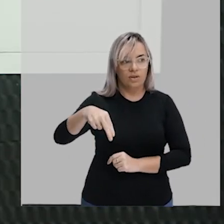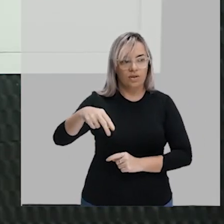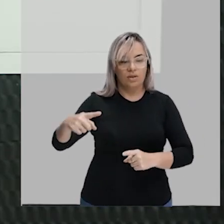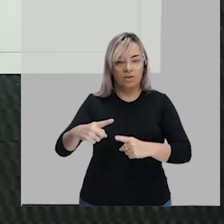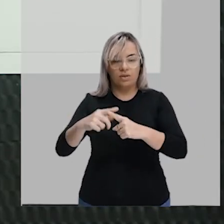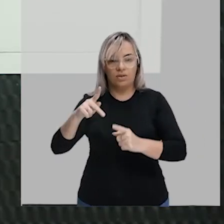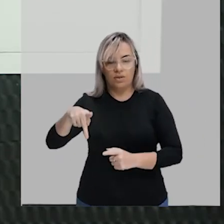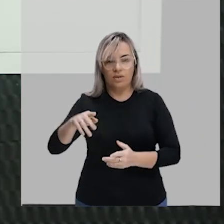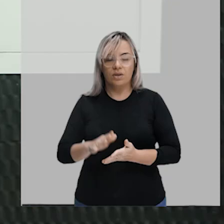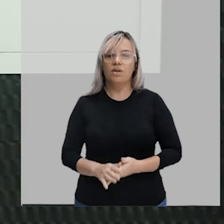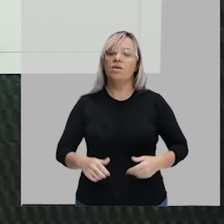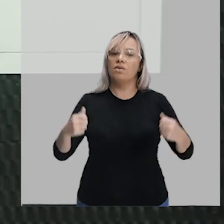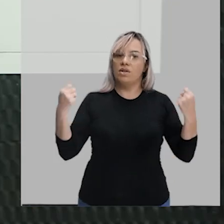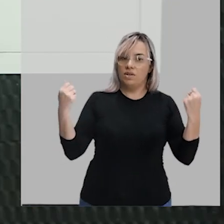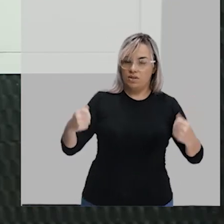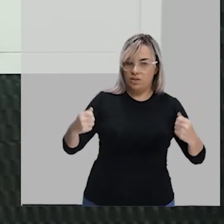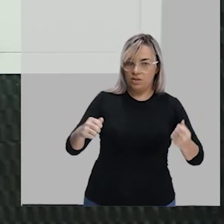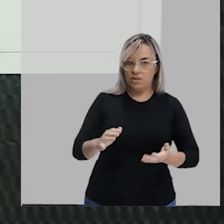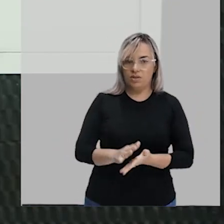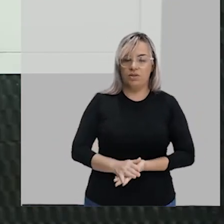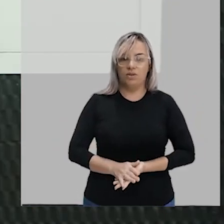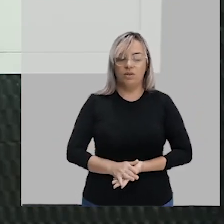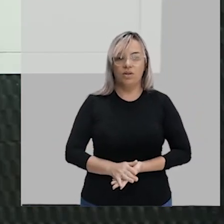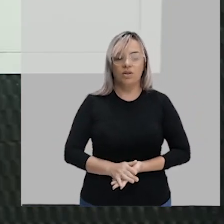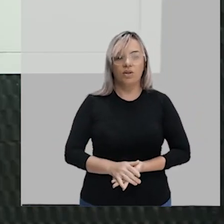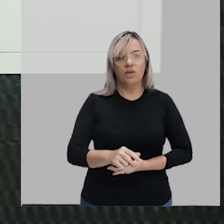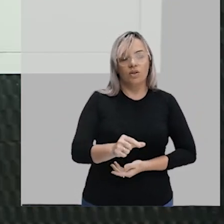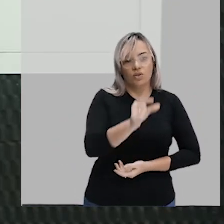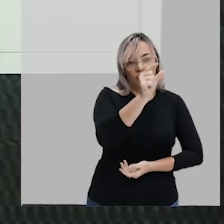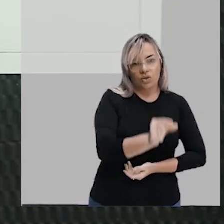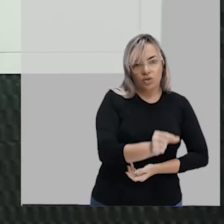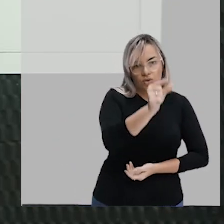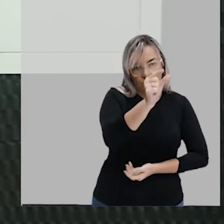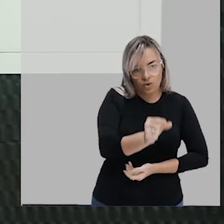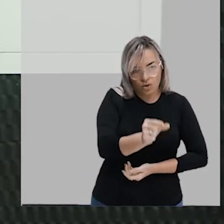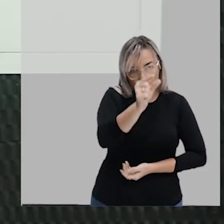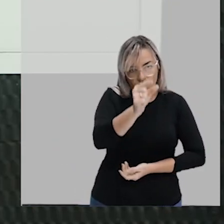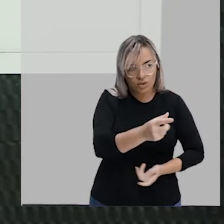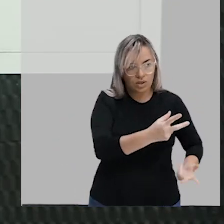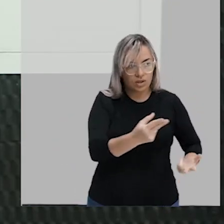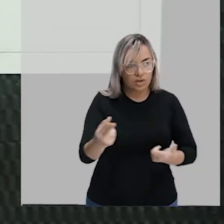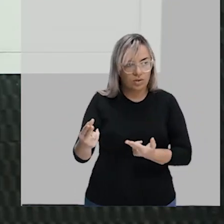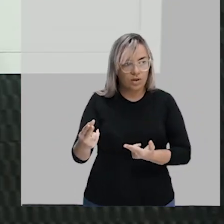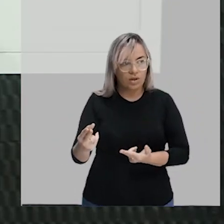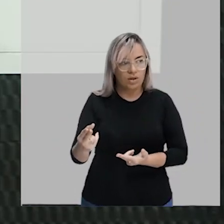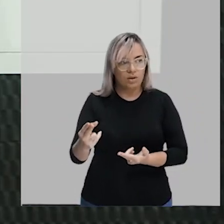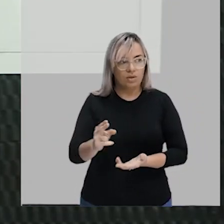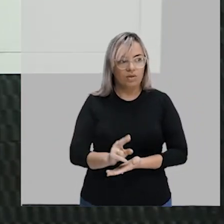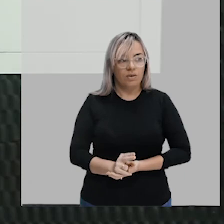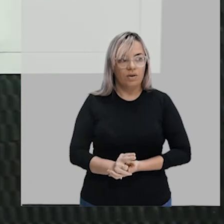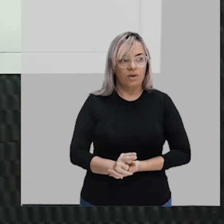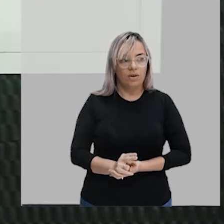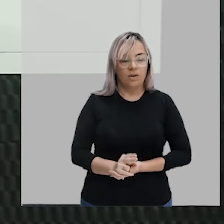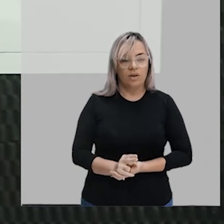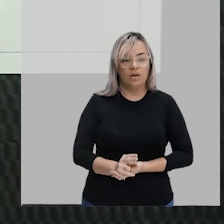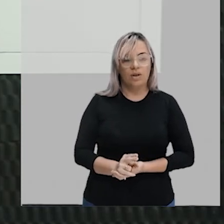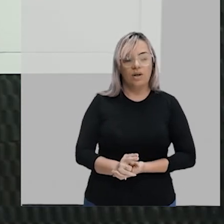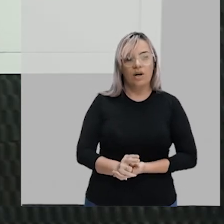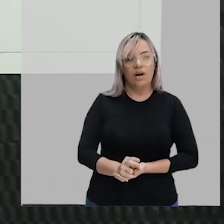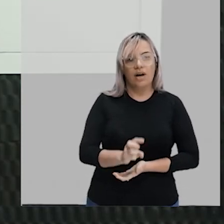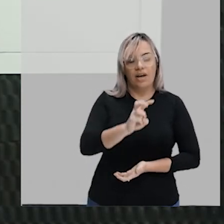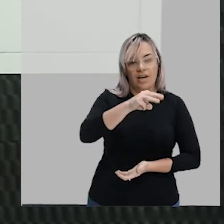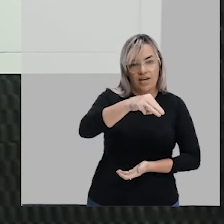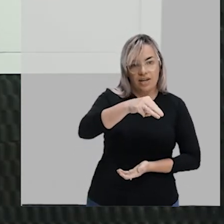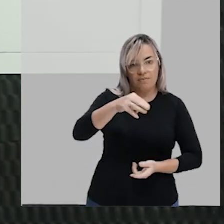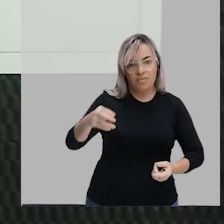colunas de A é N. O número de linhas de B é N. Então, observe que está obedecida a